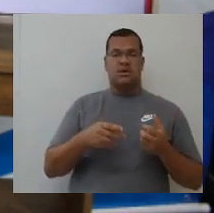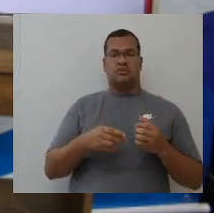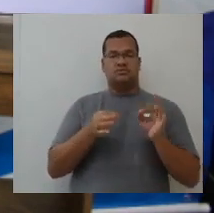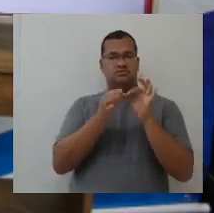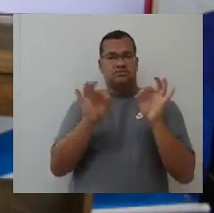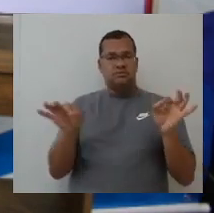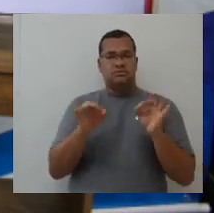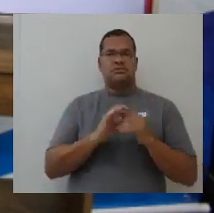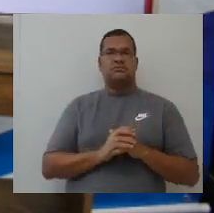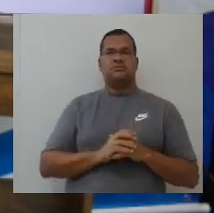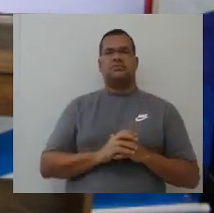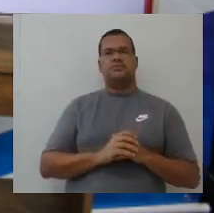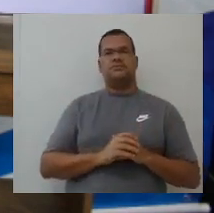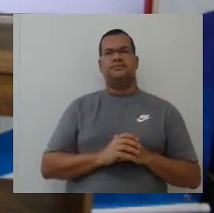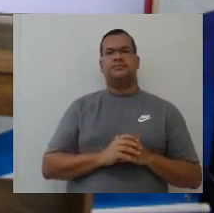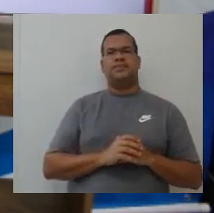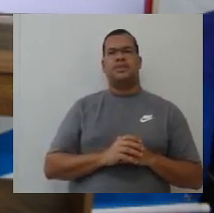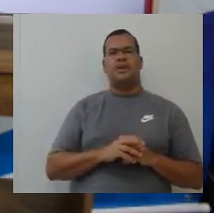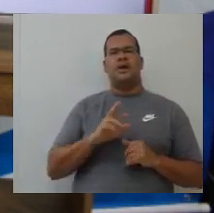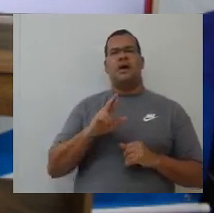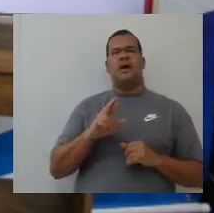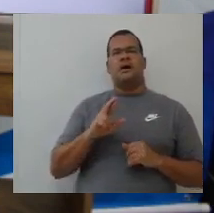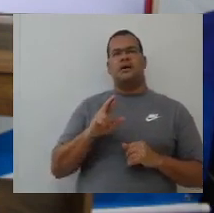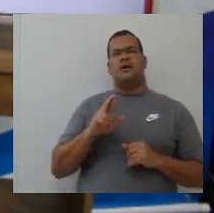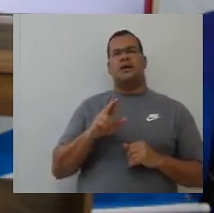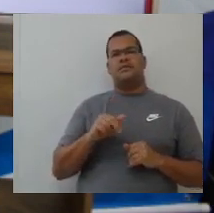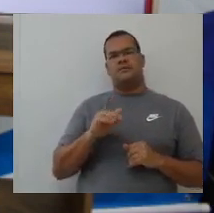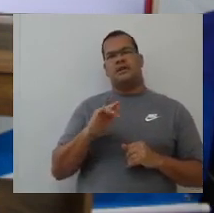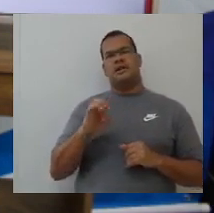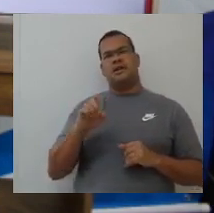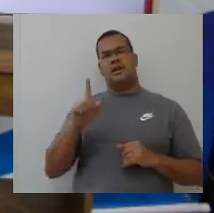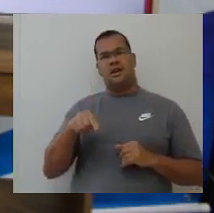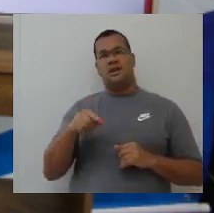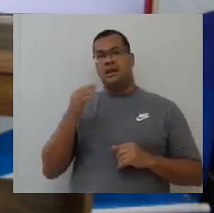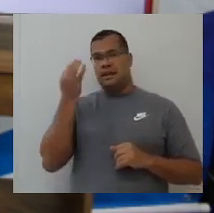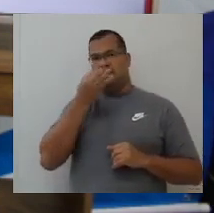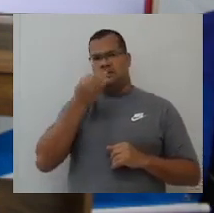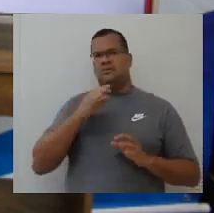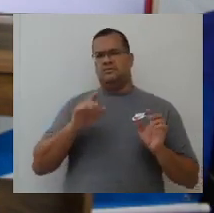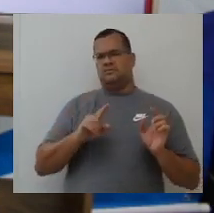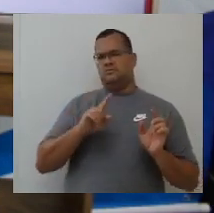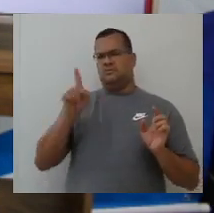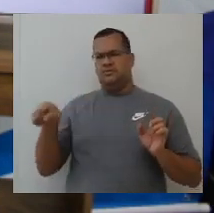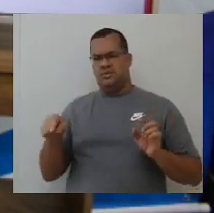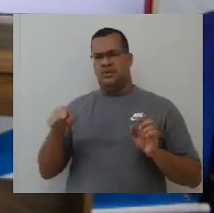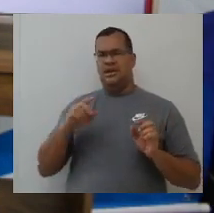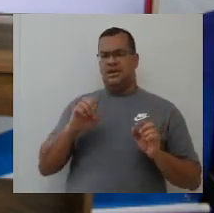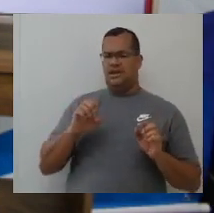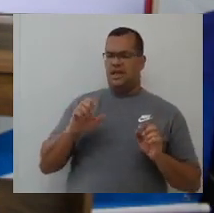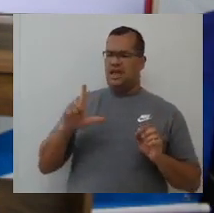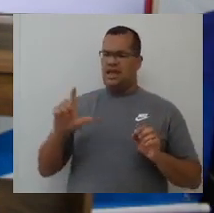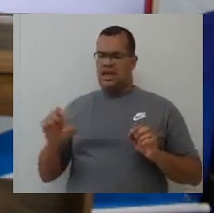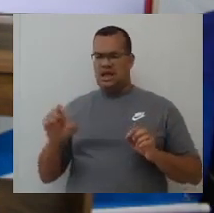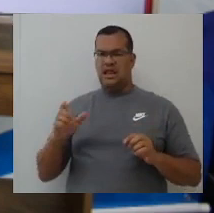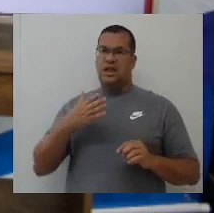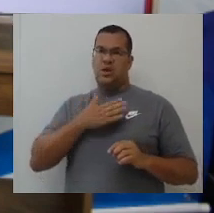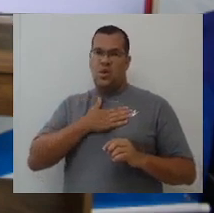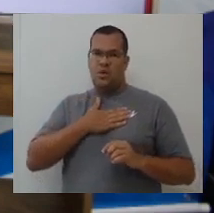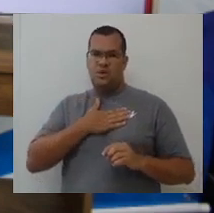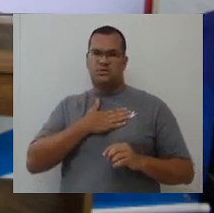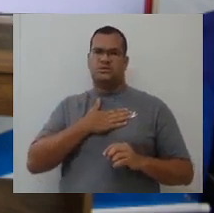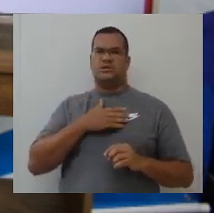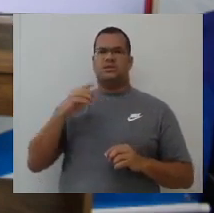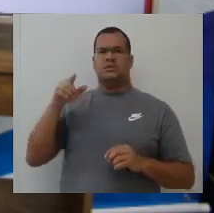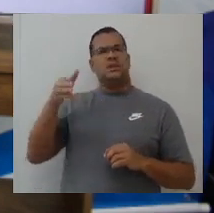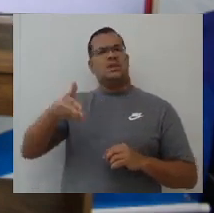quero continuar falando dele e aí eu continuo minha frase lá, eu continuo escrevendo, ó, Rafael é lindo, ponto. Ele gosta de ir às escolas e gosta de trabalhar todos